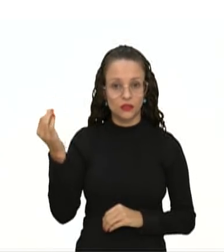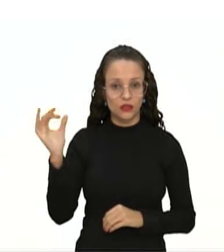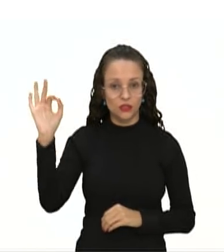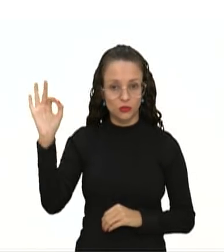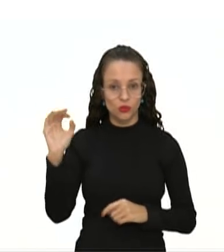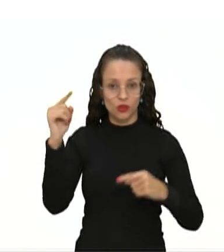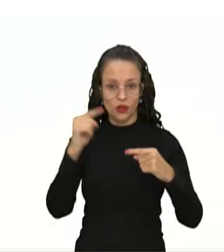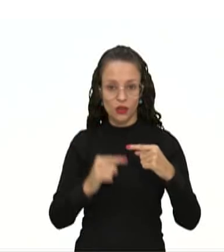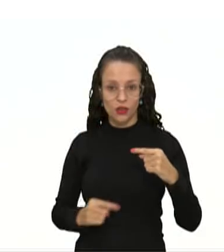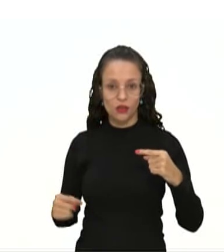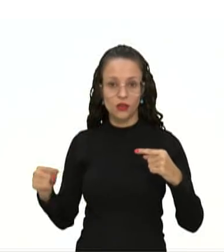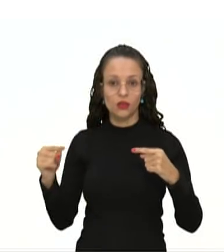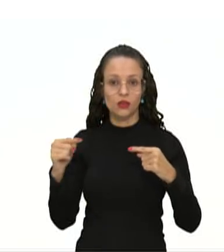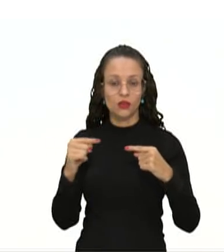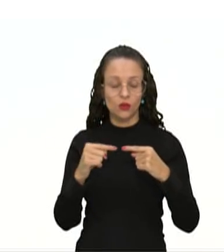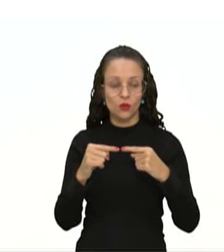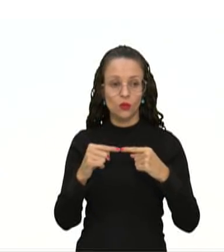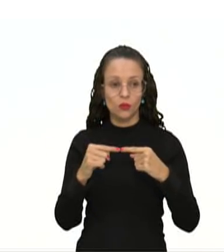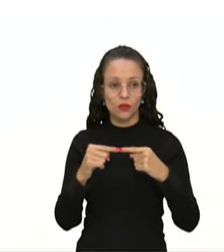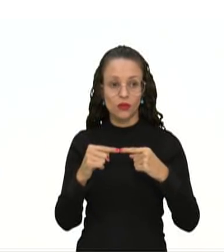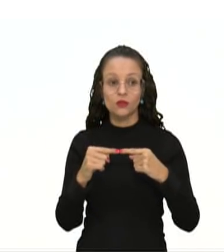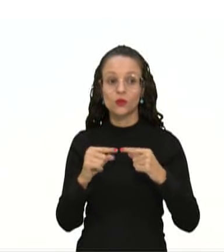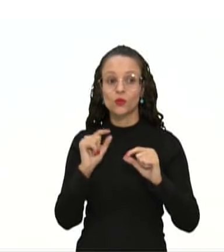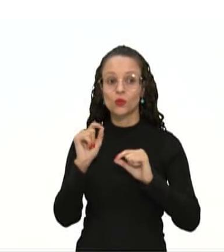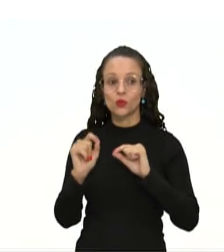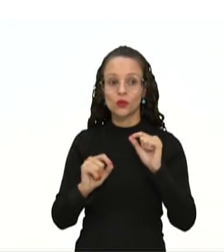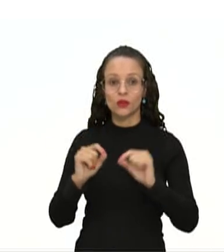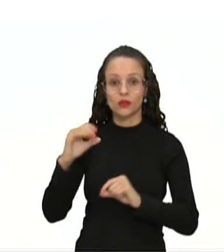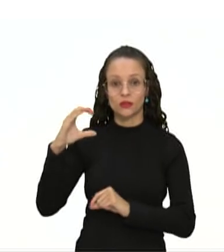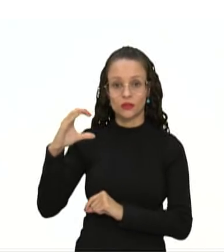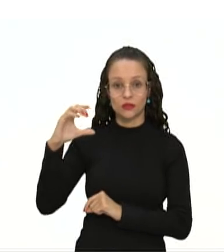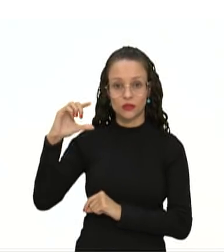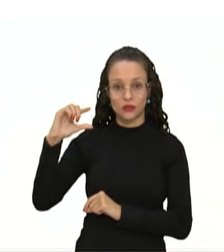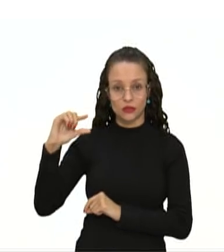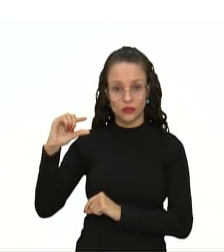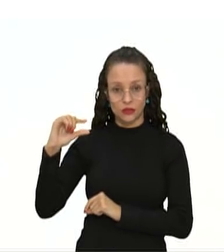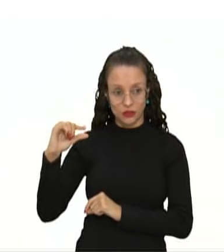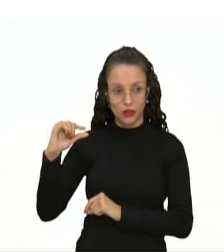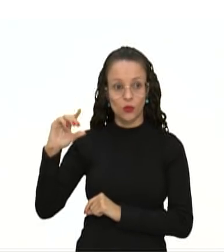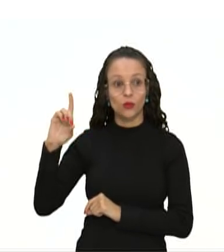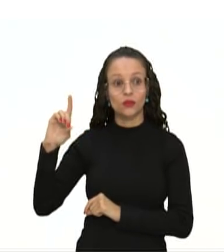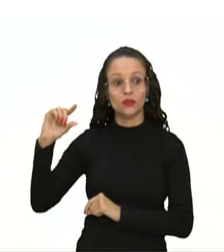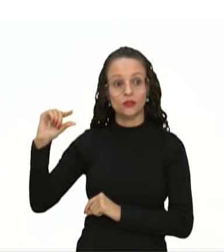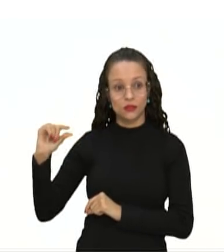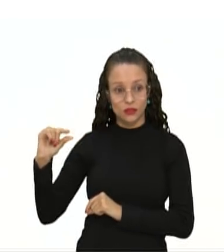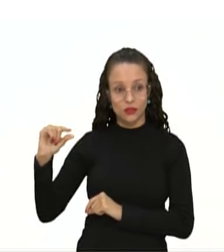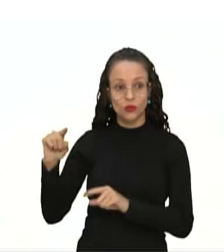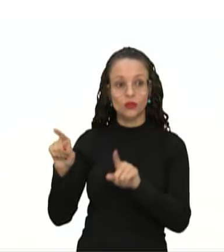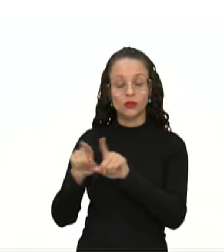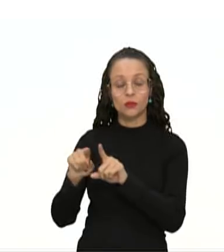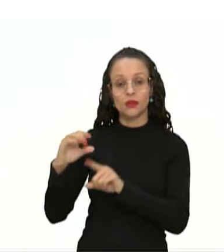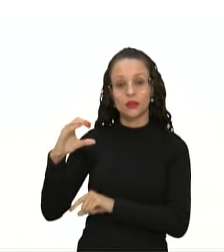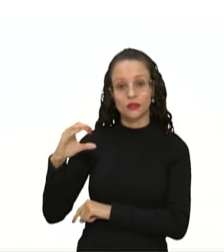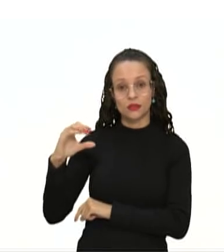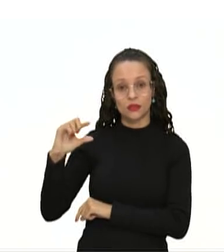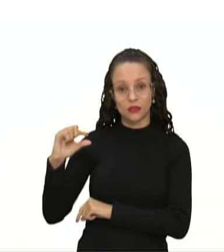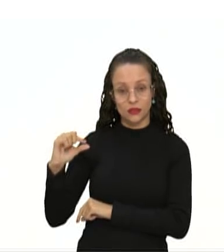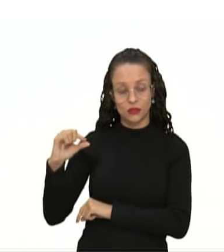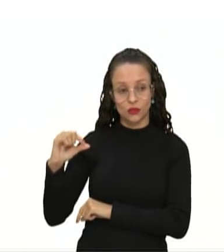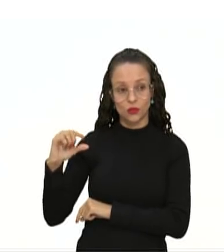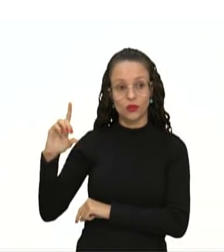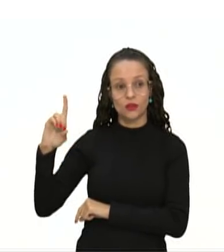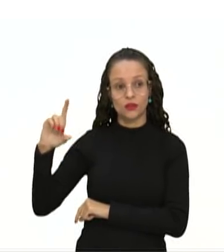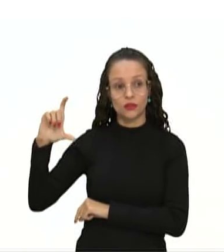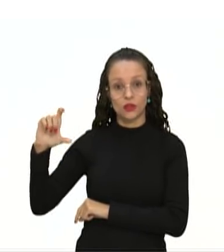de recombinante. Recombinante, nesse caso, vai ser o Czão, Dzinho, 8%, e o Czinho, Dzão,